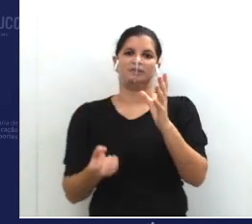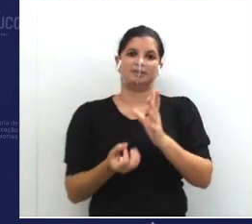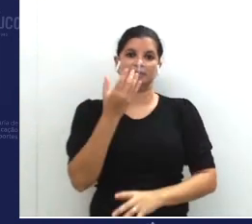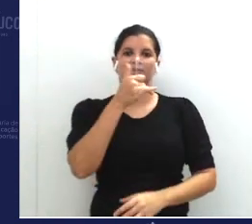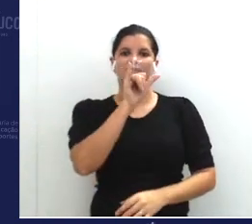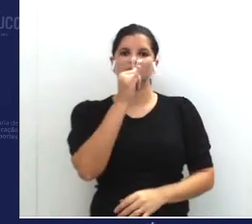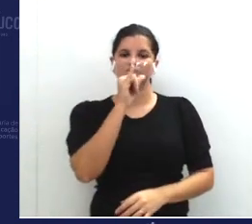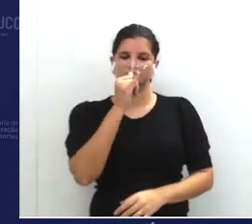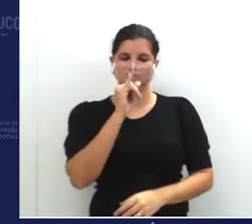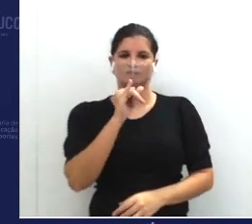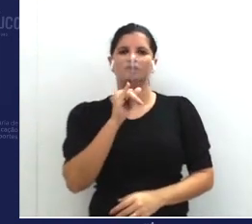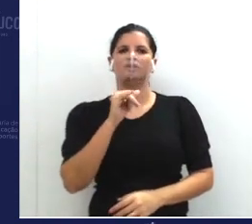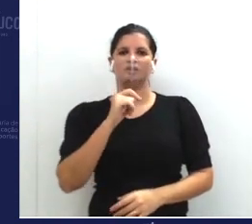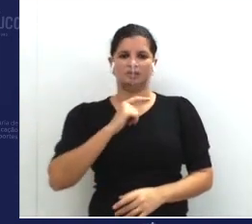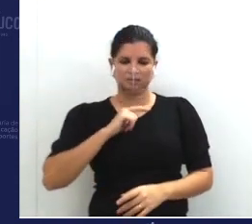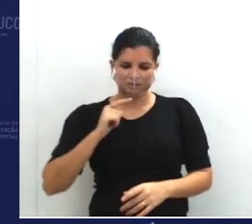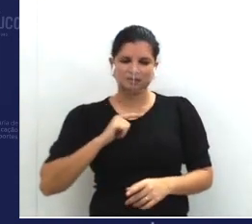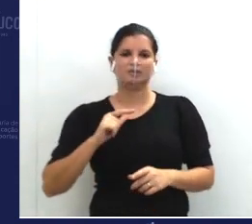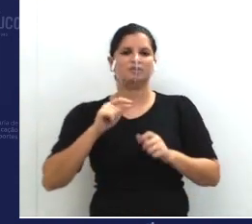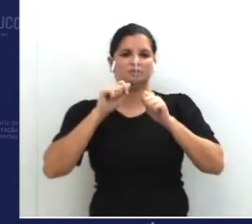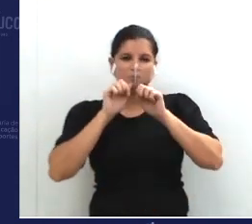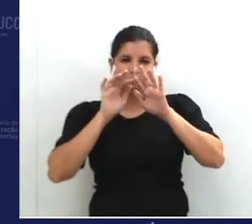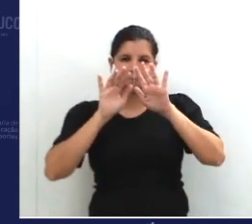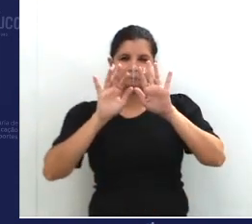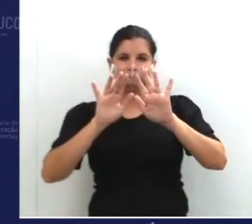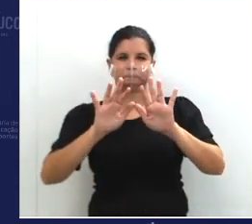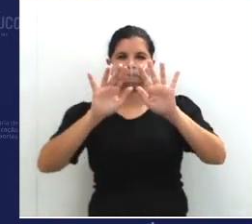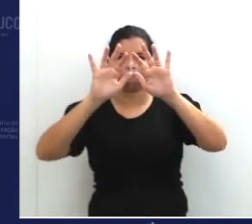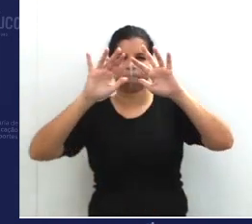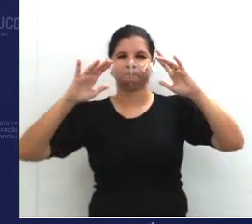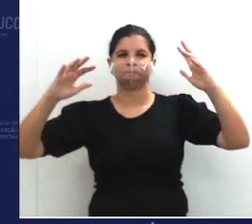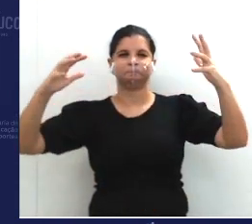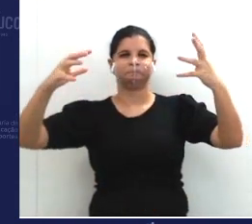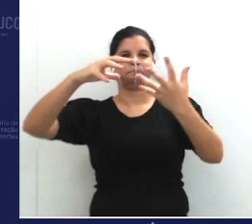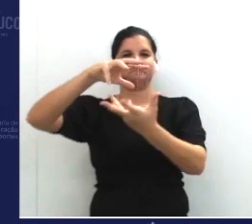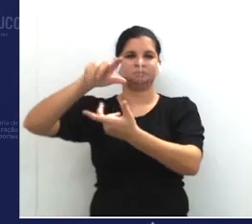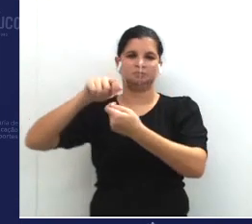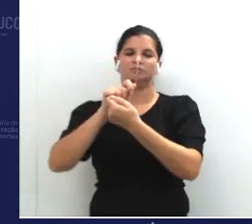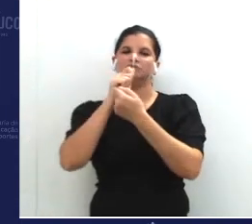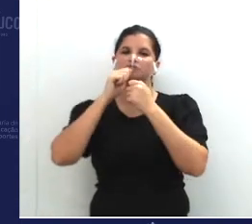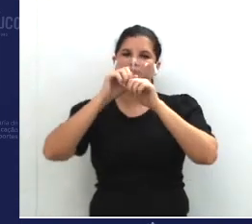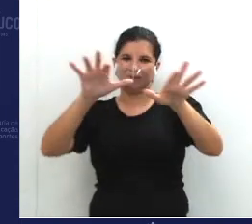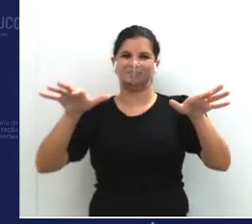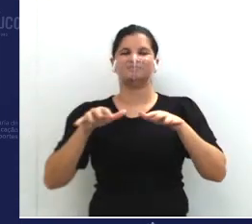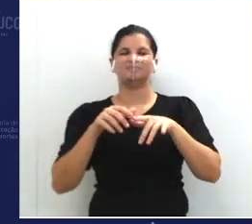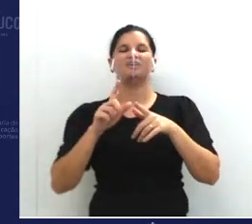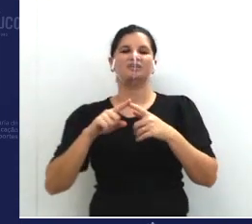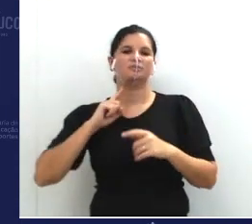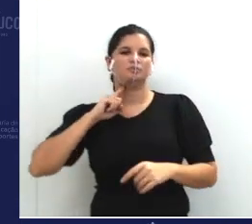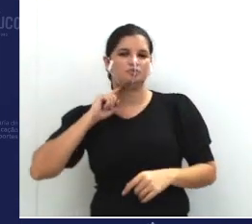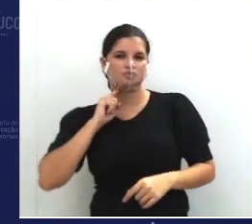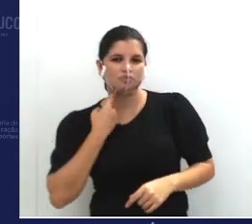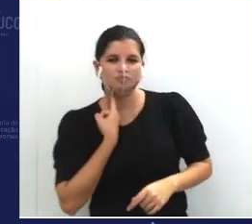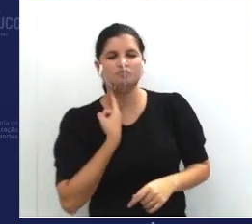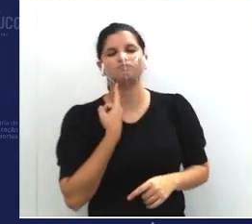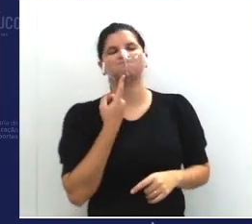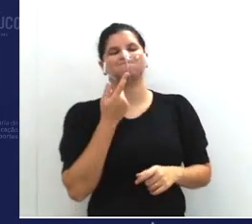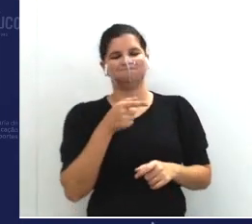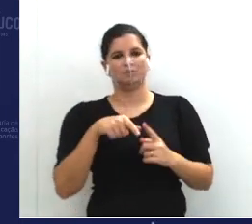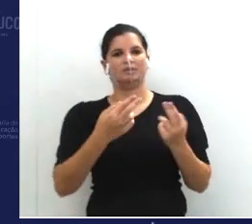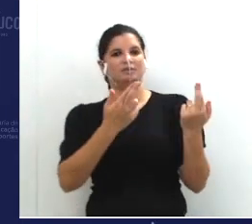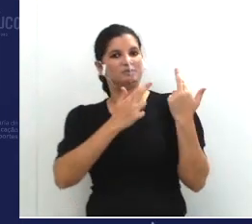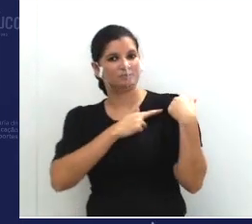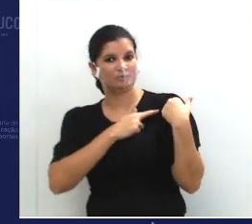gerar energia, há uma grande liberação de poluentes na atmosfera. Estes poluentes